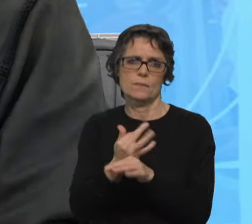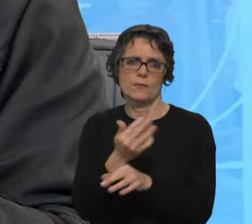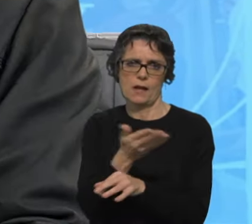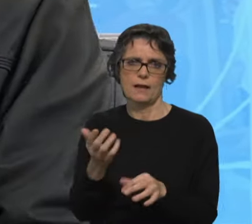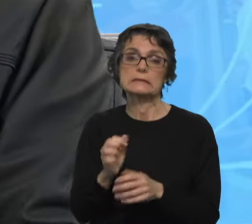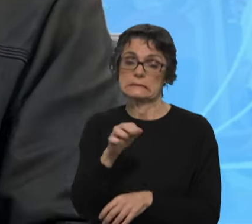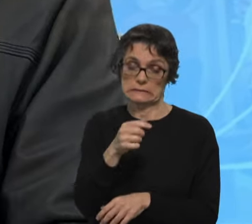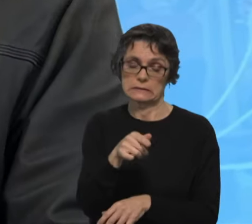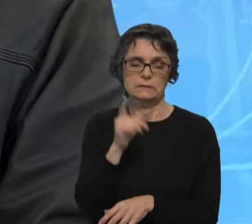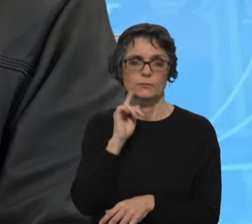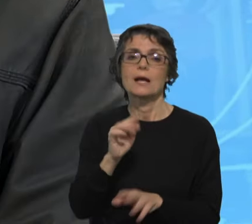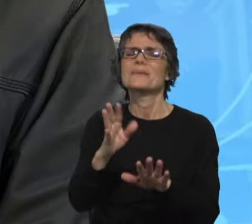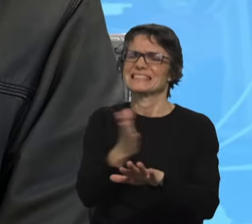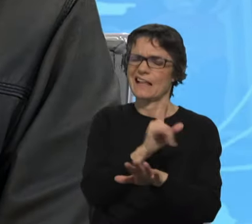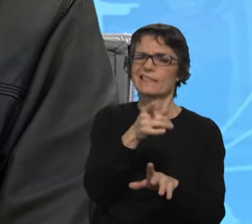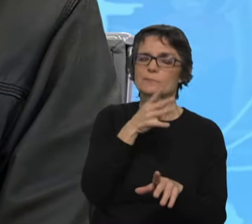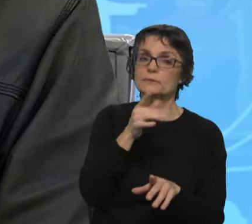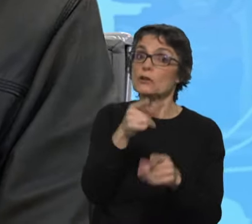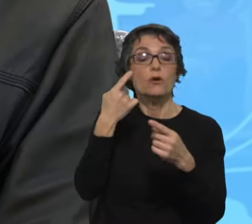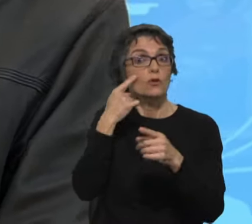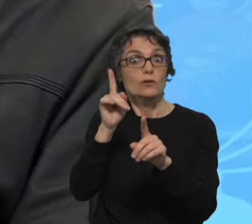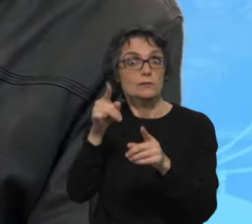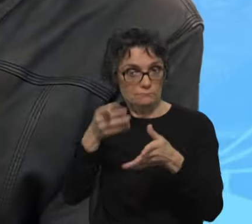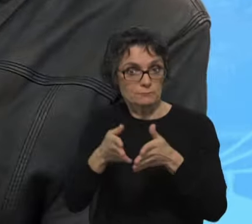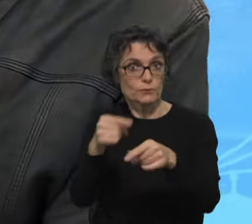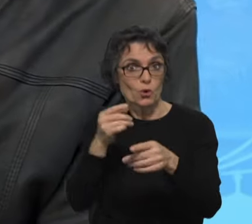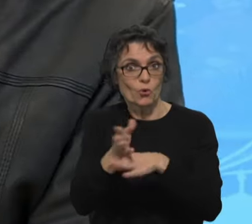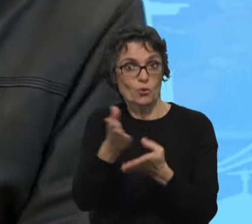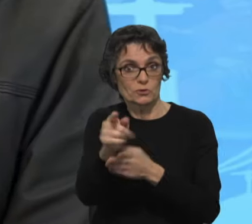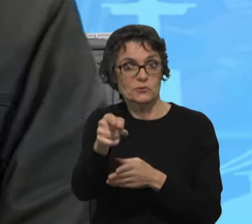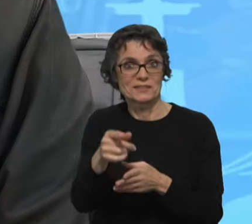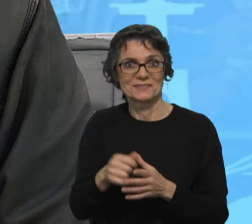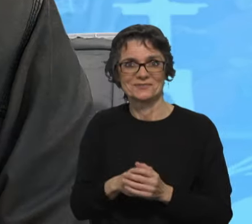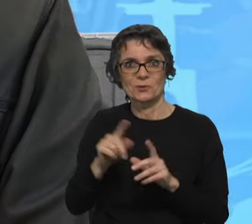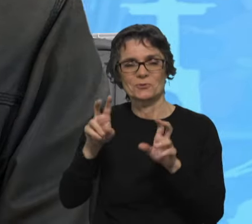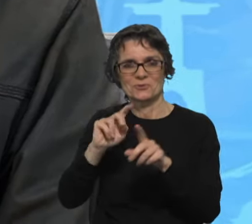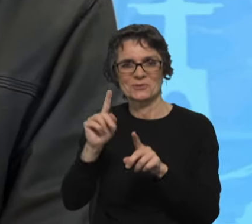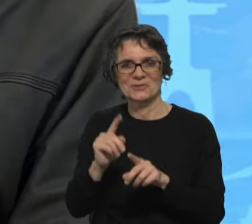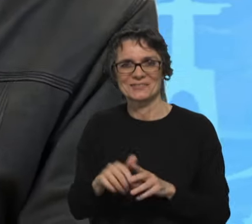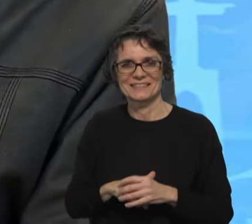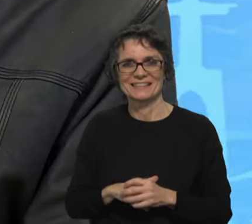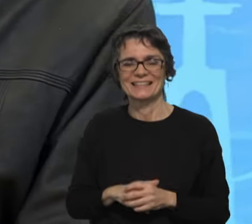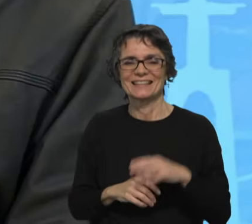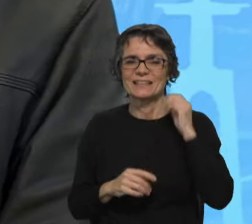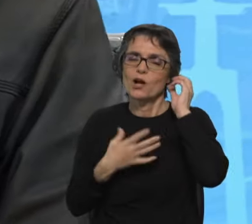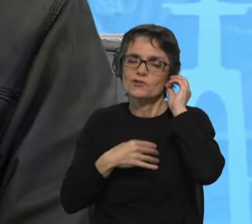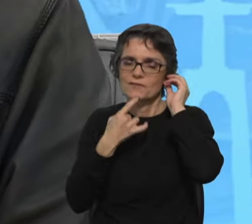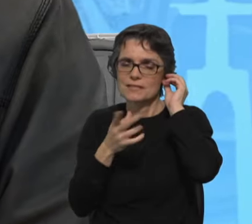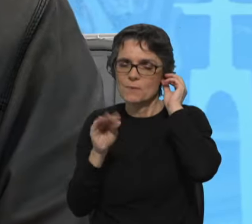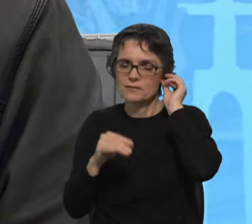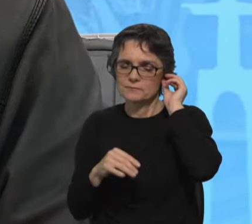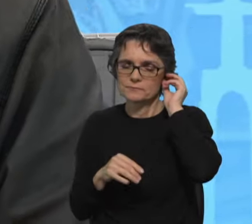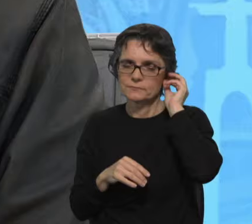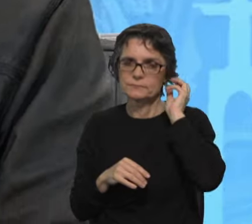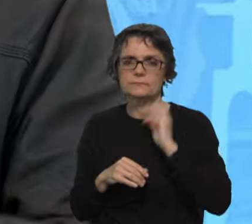só pronto mas vamos começar por temos que ir por aí porque não temos mais muito temp havia muito mais mas pronto com